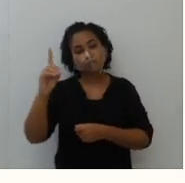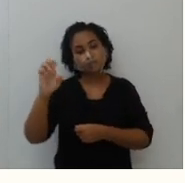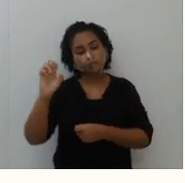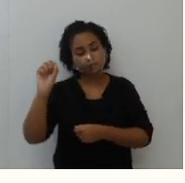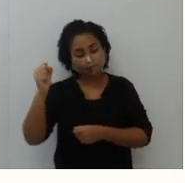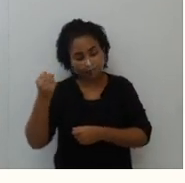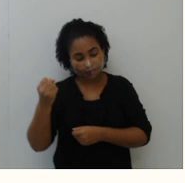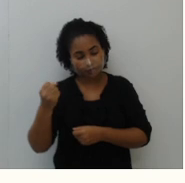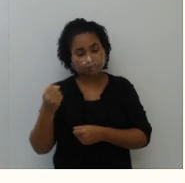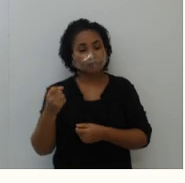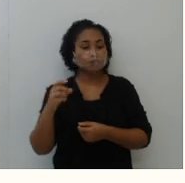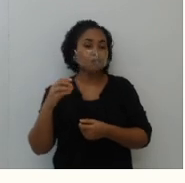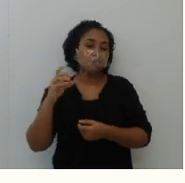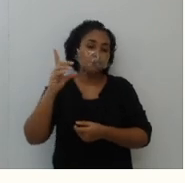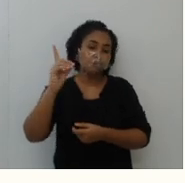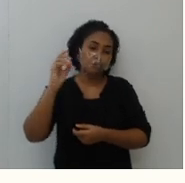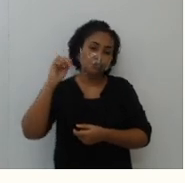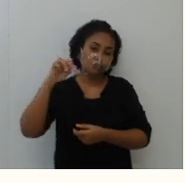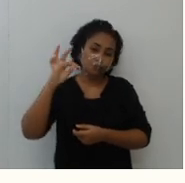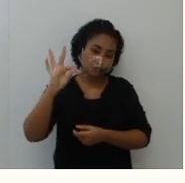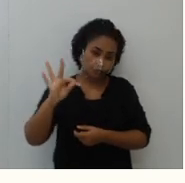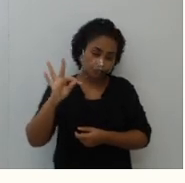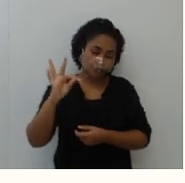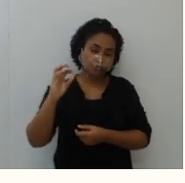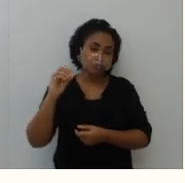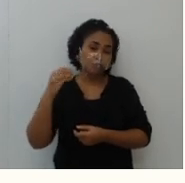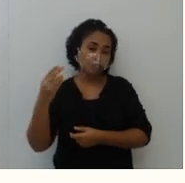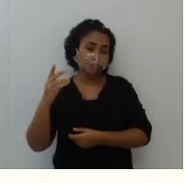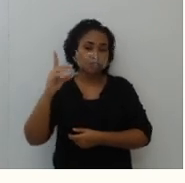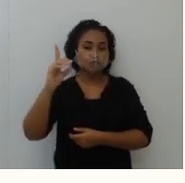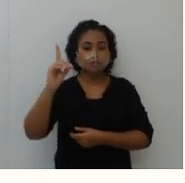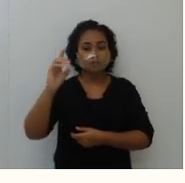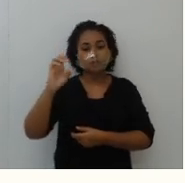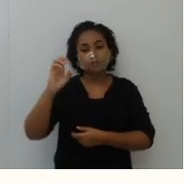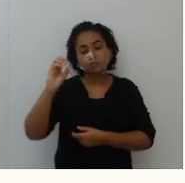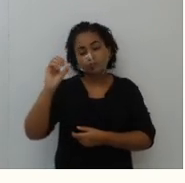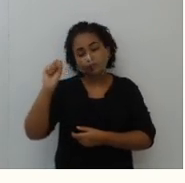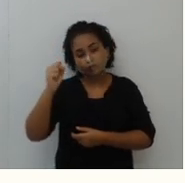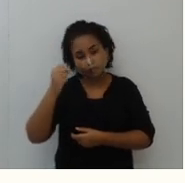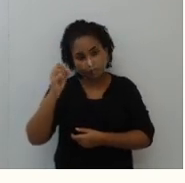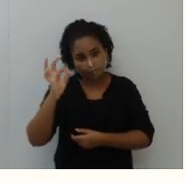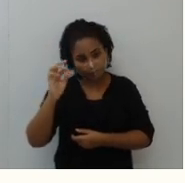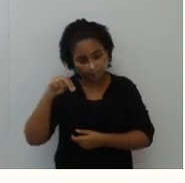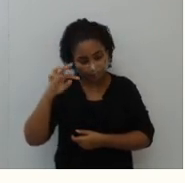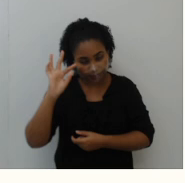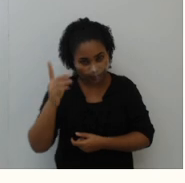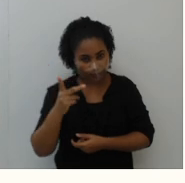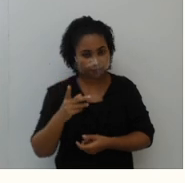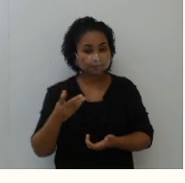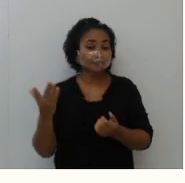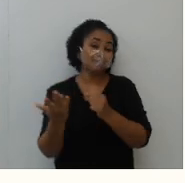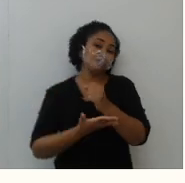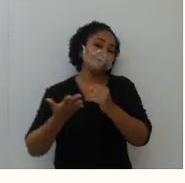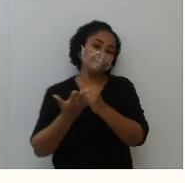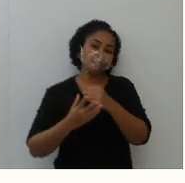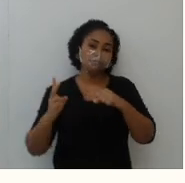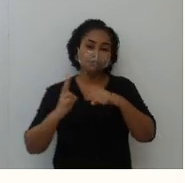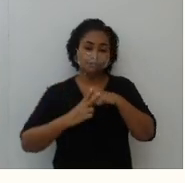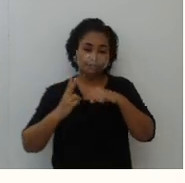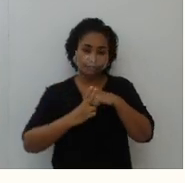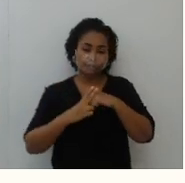vai usar don't ou doesn't, certo? Mas o verbo é a forma base do verbo.